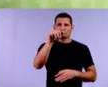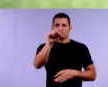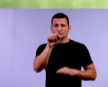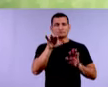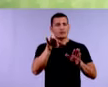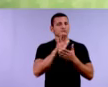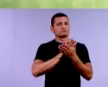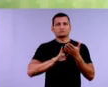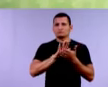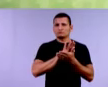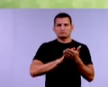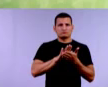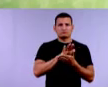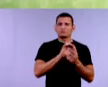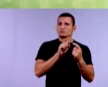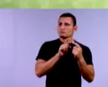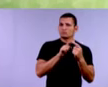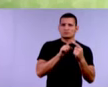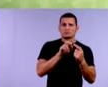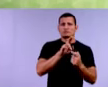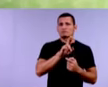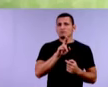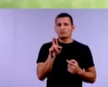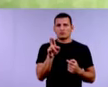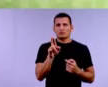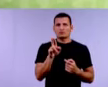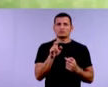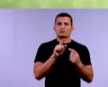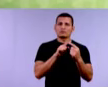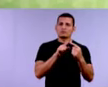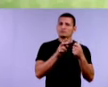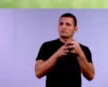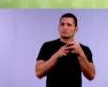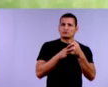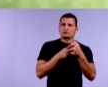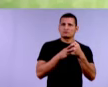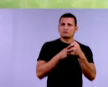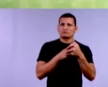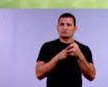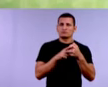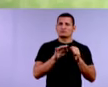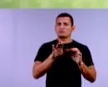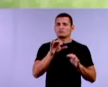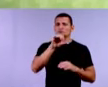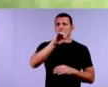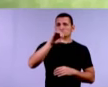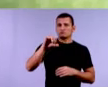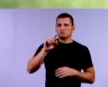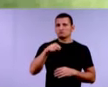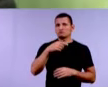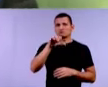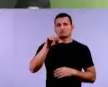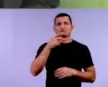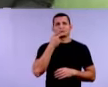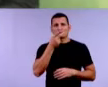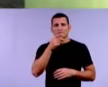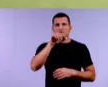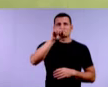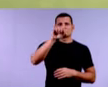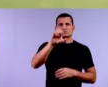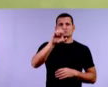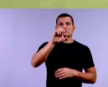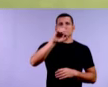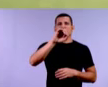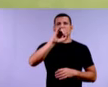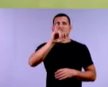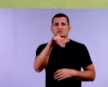Seja, concordância verbal, seja também não existe, mas 99,9% acho que fala seja. Eu aproveito e